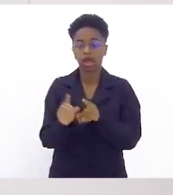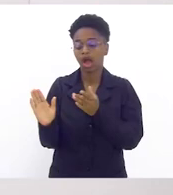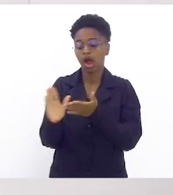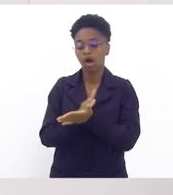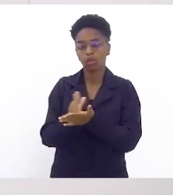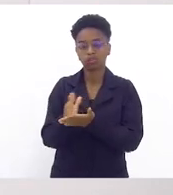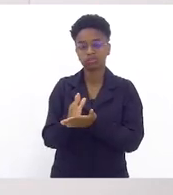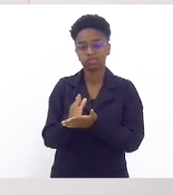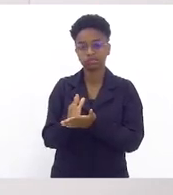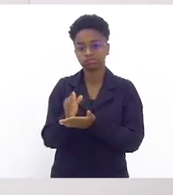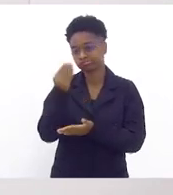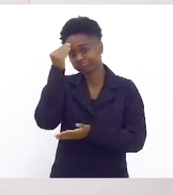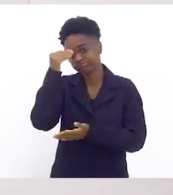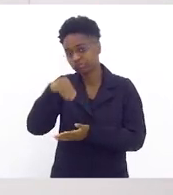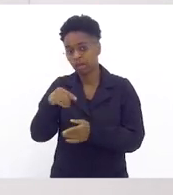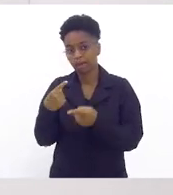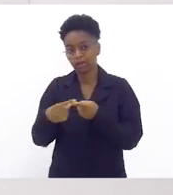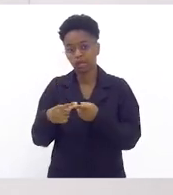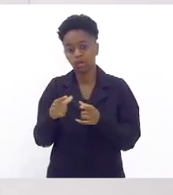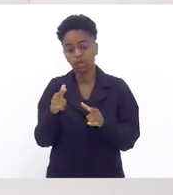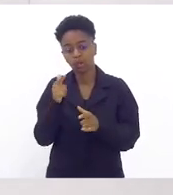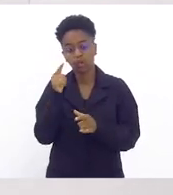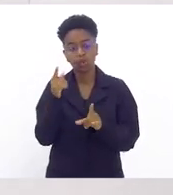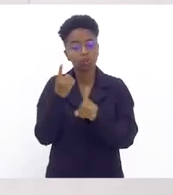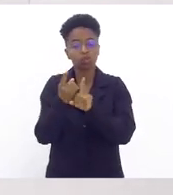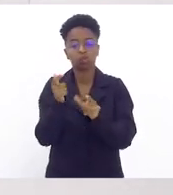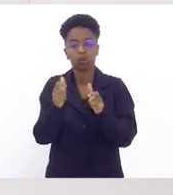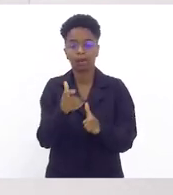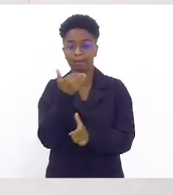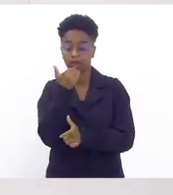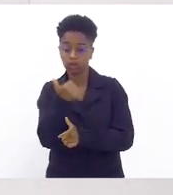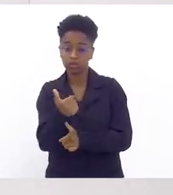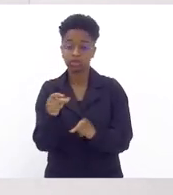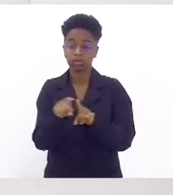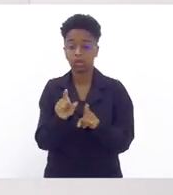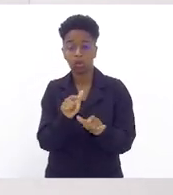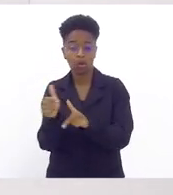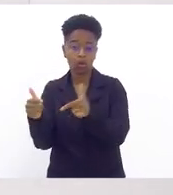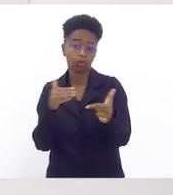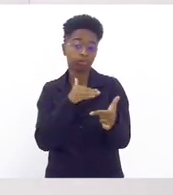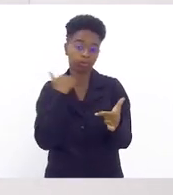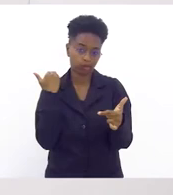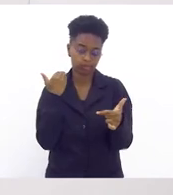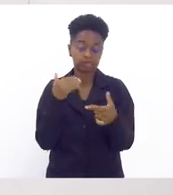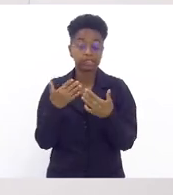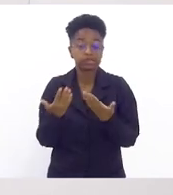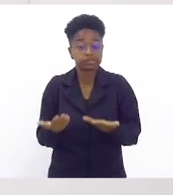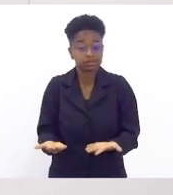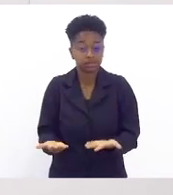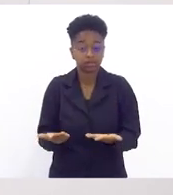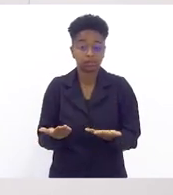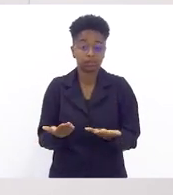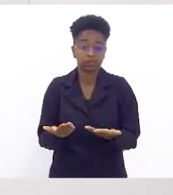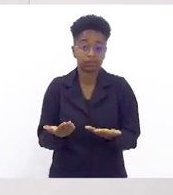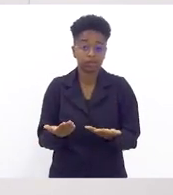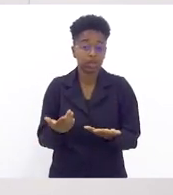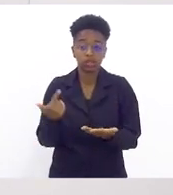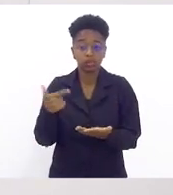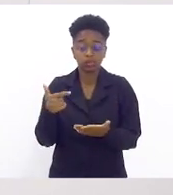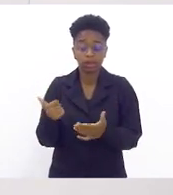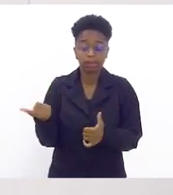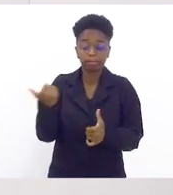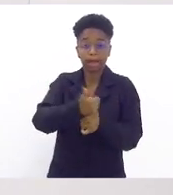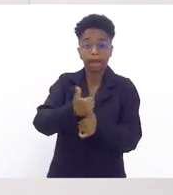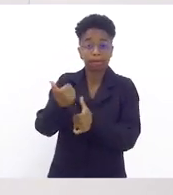porque encontraram alguma coisa é melhor e outros faleceram isso daí não está sendo preenchido